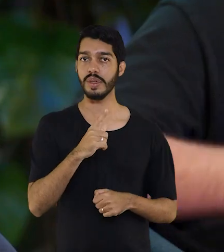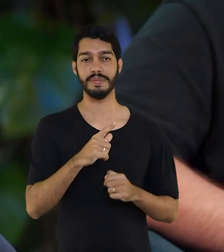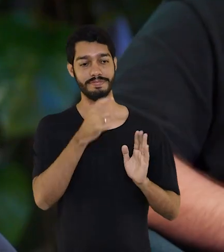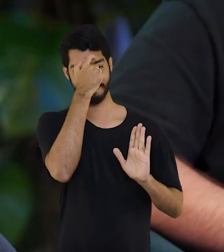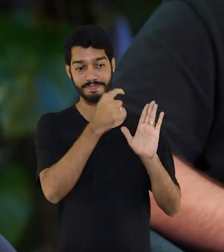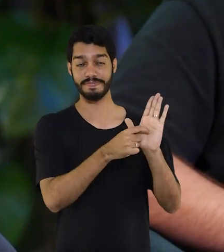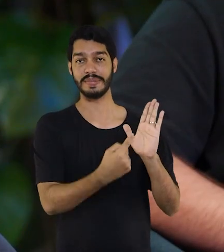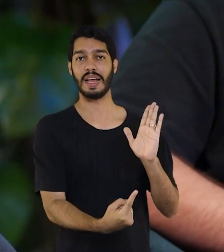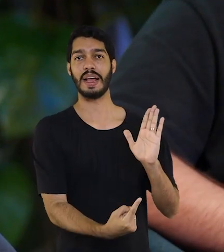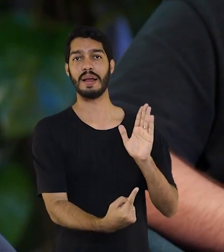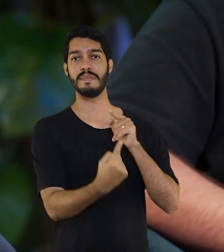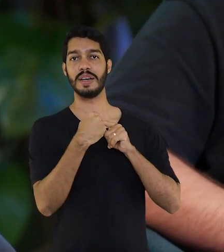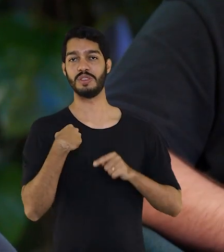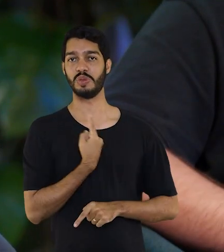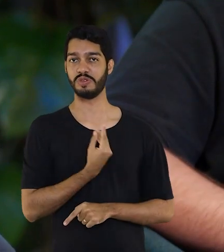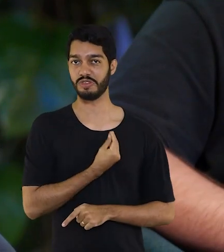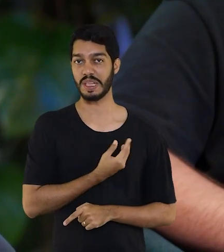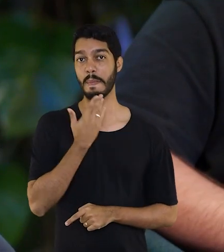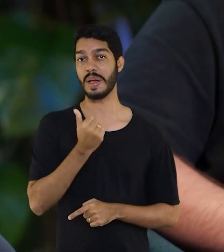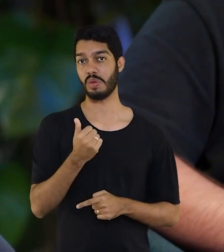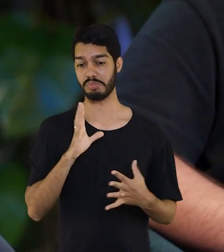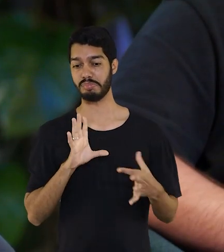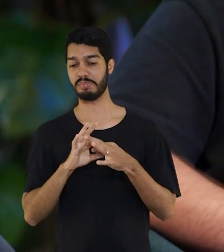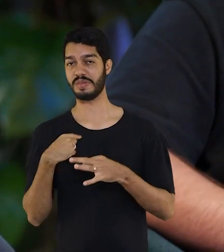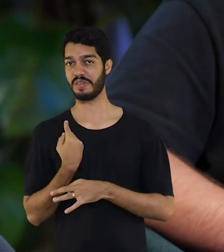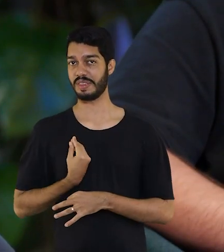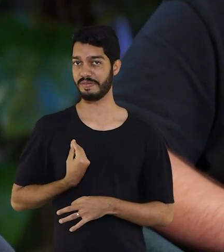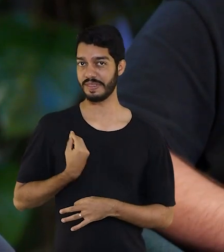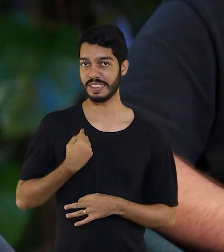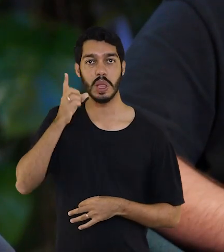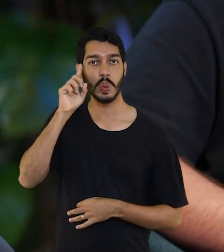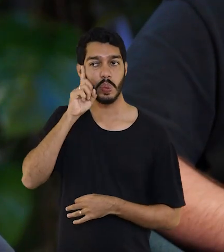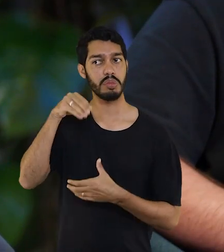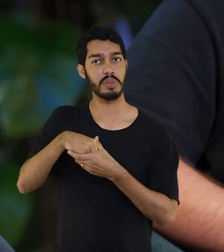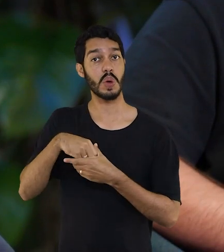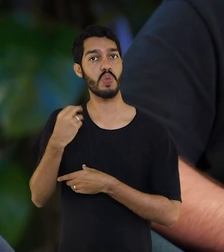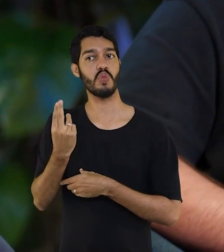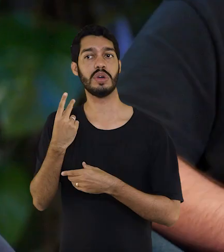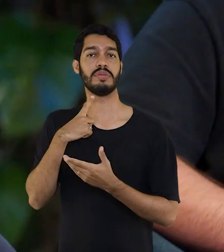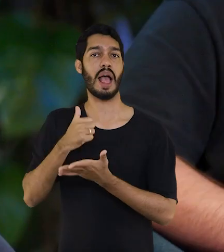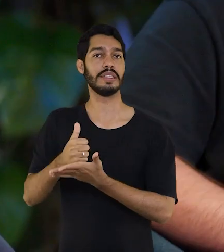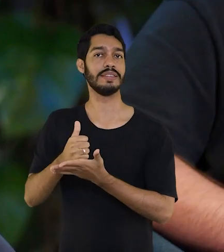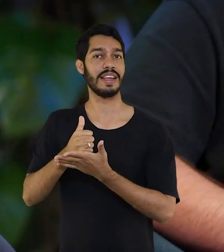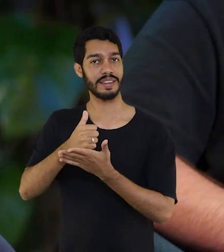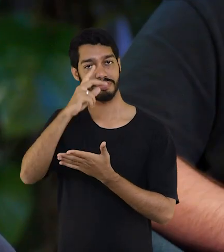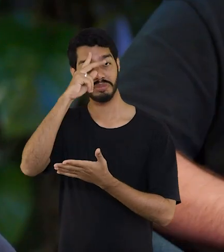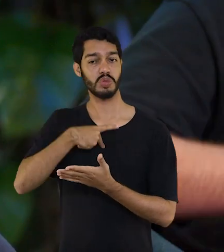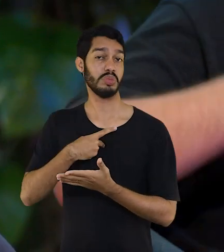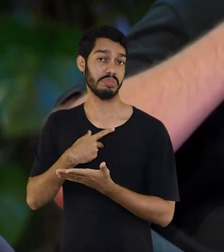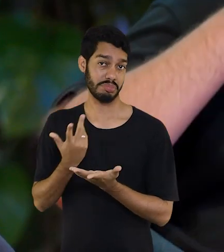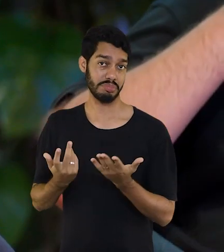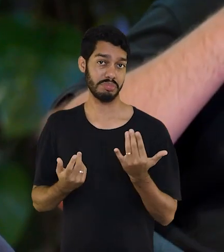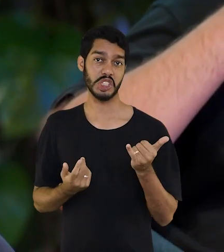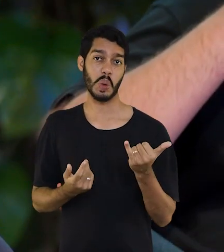conseguirmos aplicar a inteligência artificial da melhor forma possível. Seja numa demanda interna nossa do dia a dia, de termos os nossos assistentes